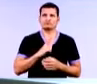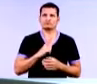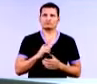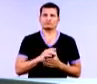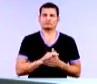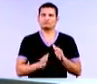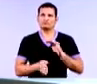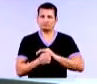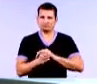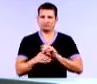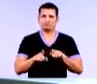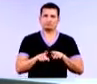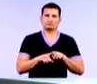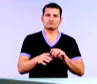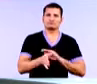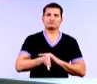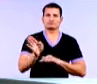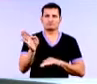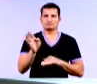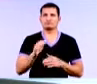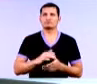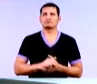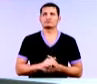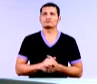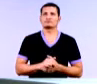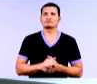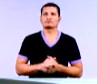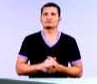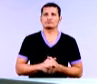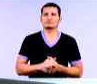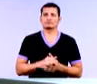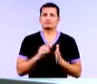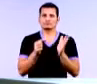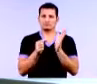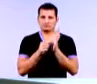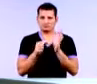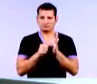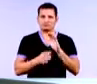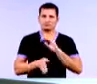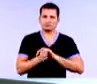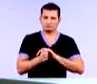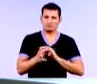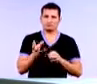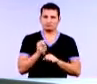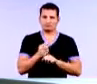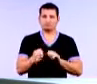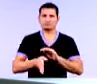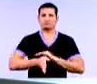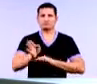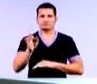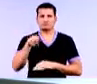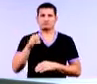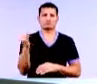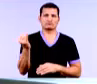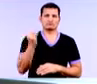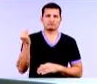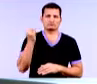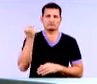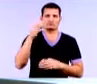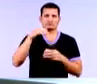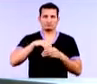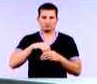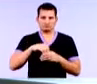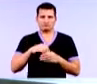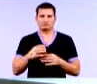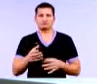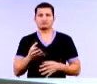tanto entrada como saída. Ou seja, ferramentas de entrada, processamento e saída são fundamentais dentro do